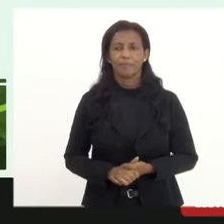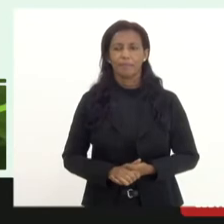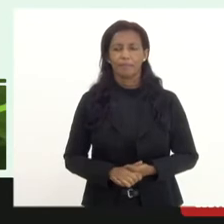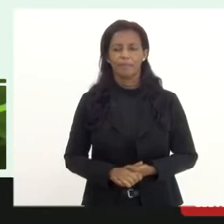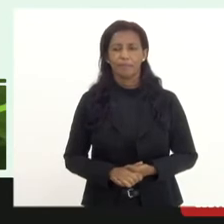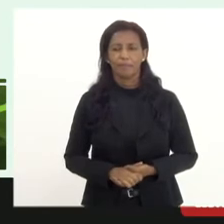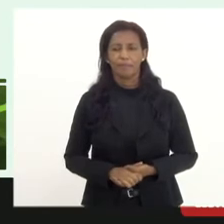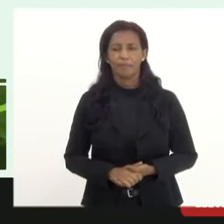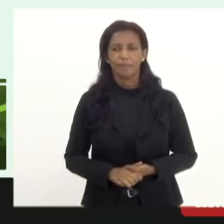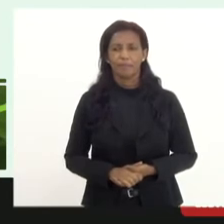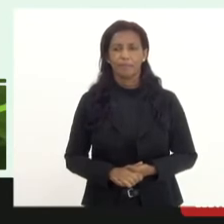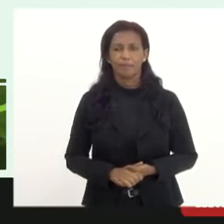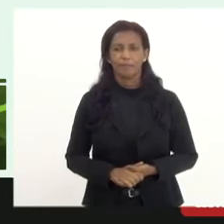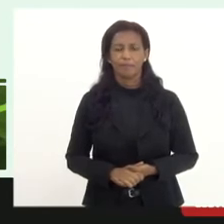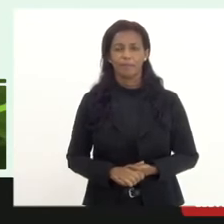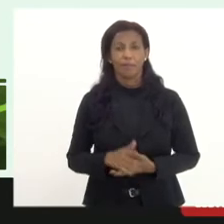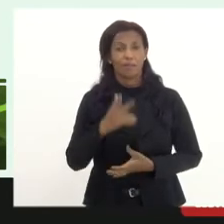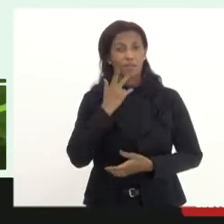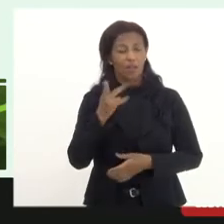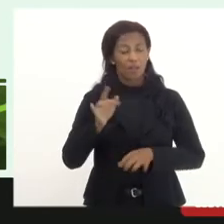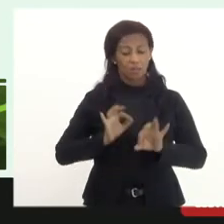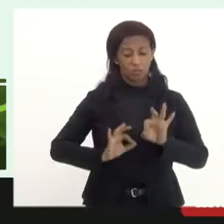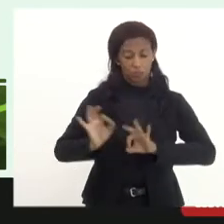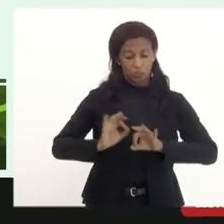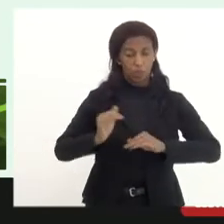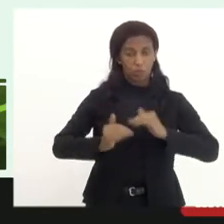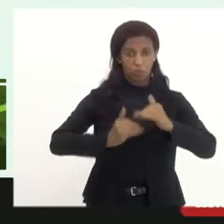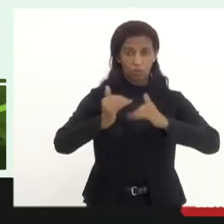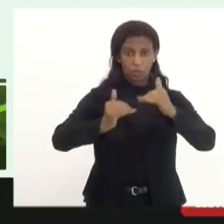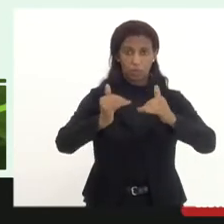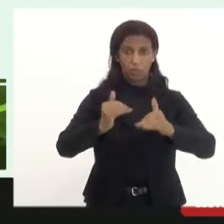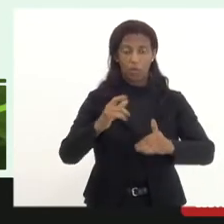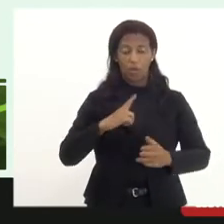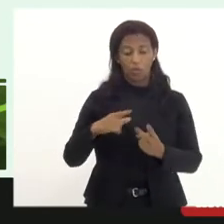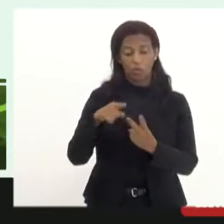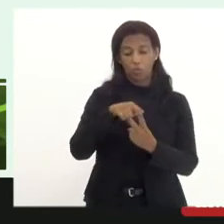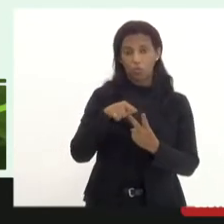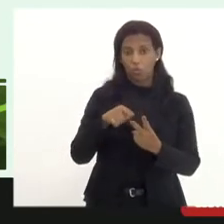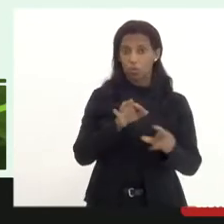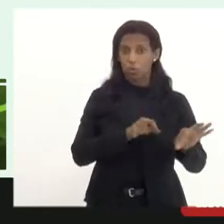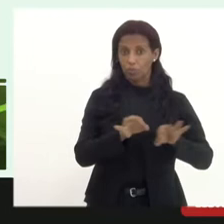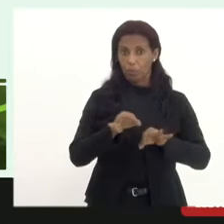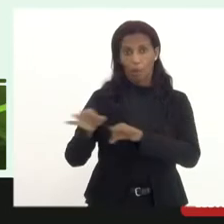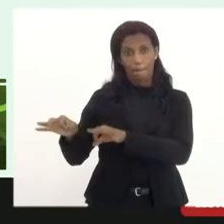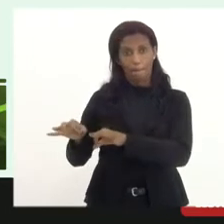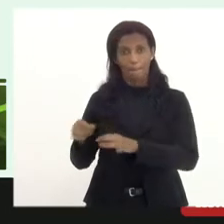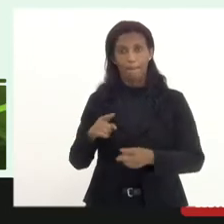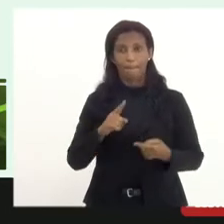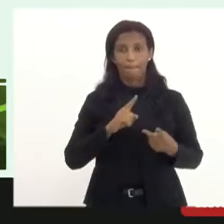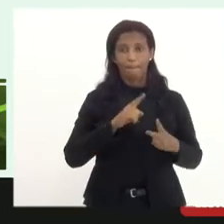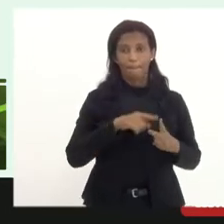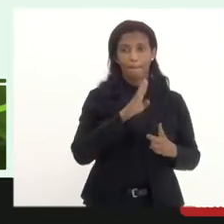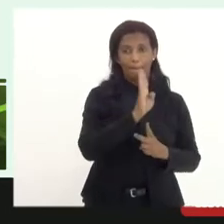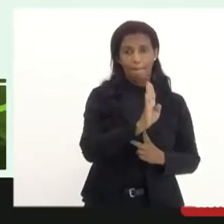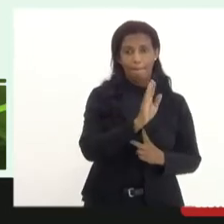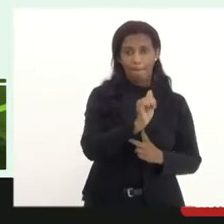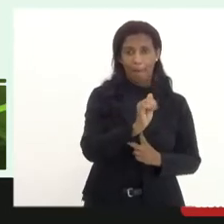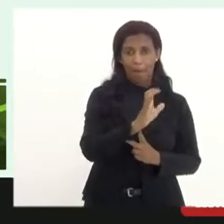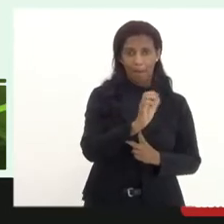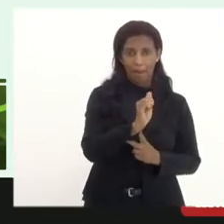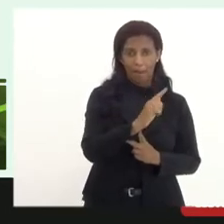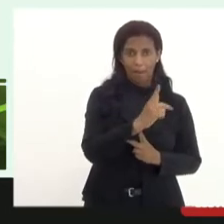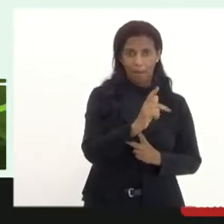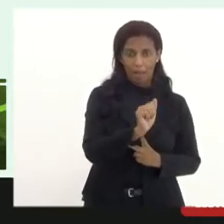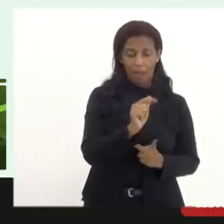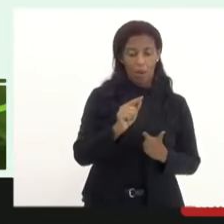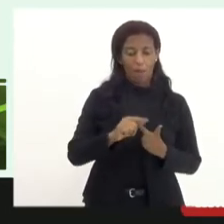Bom, falando dos projetos em desenvolvimento, nós temos dois grandes projetos, o projeto de Bacalhau e o projeto de Pão